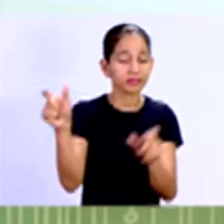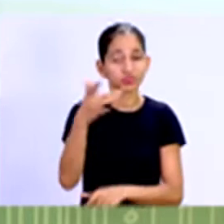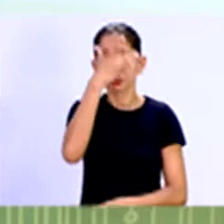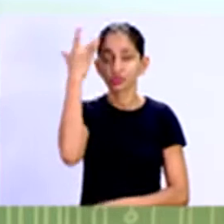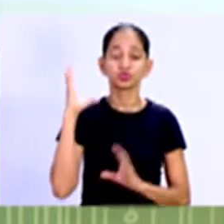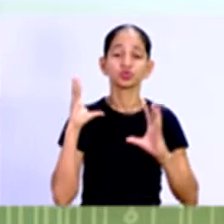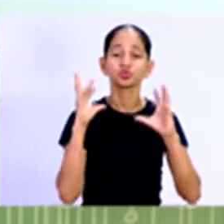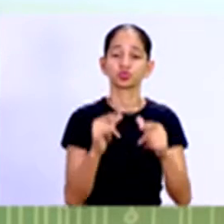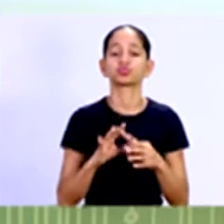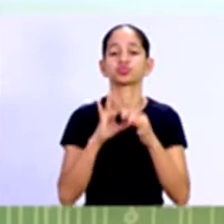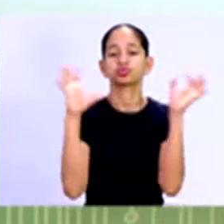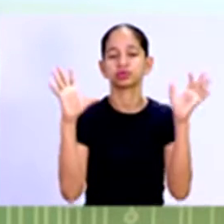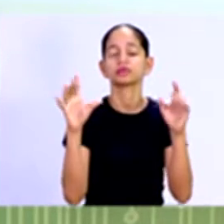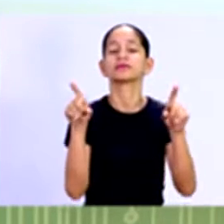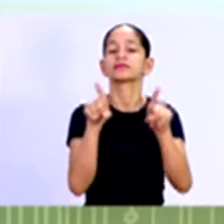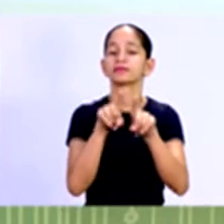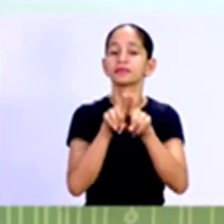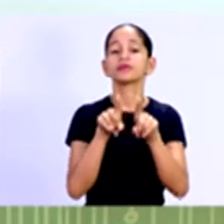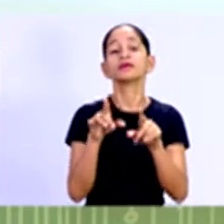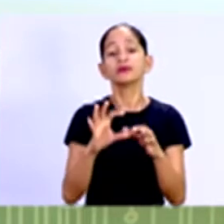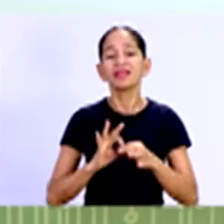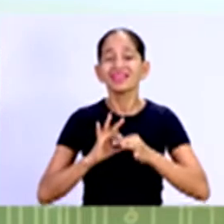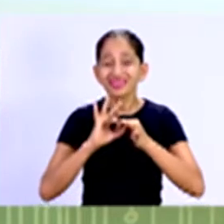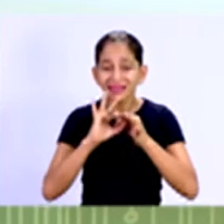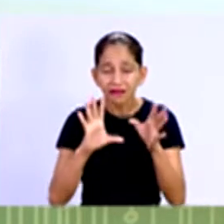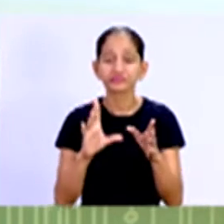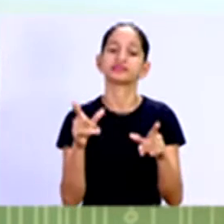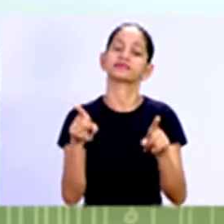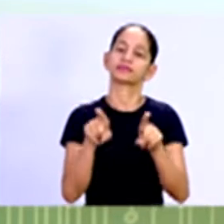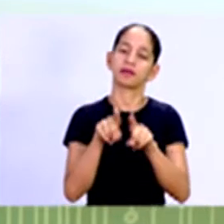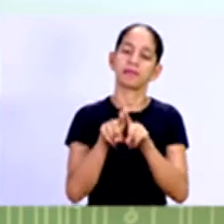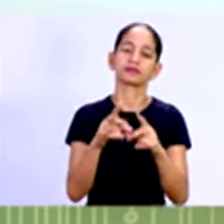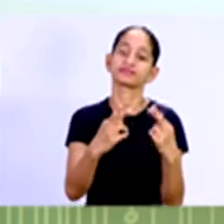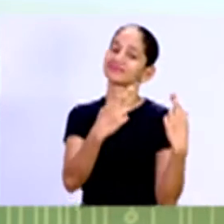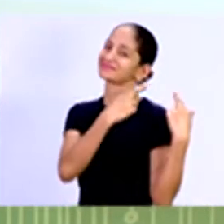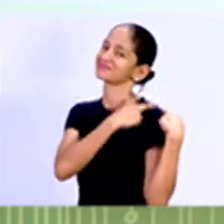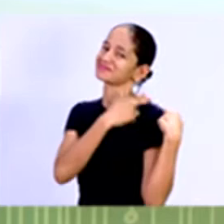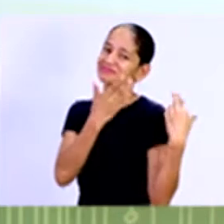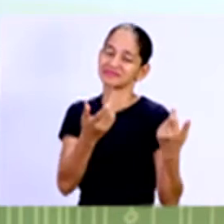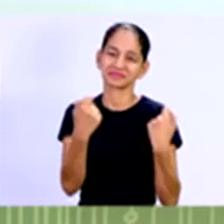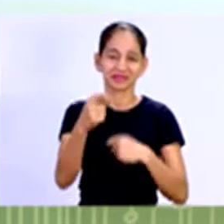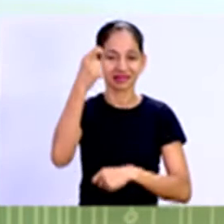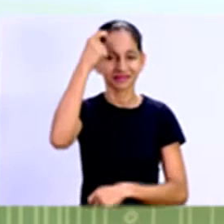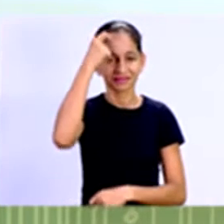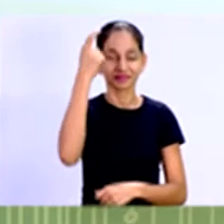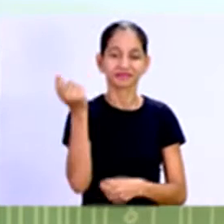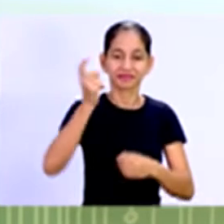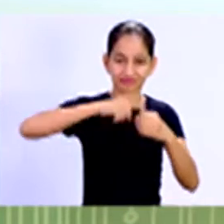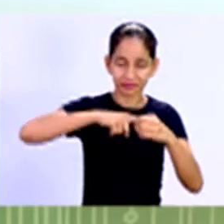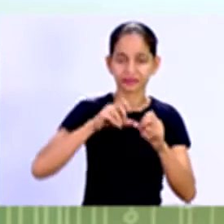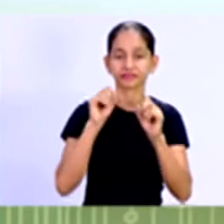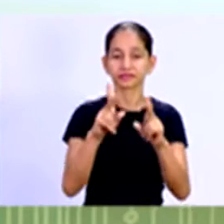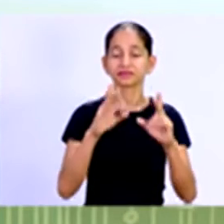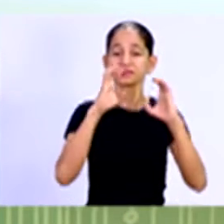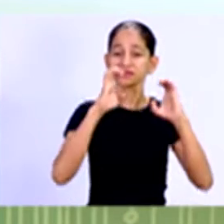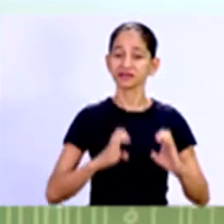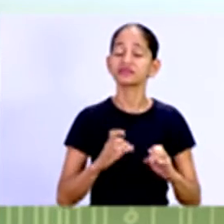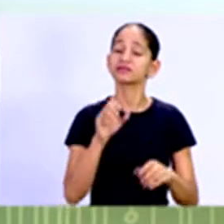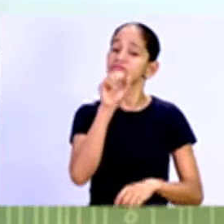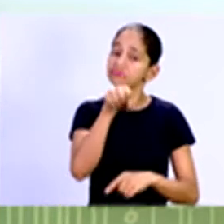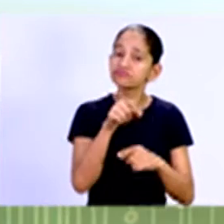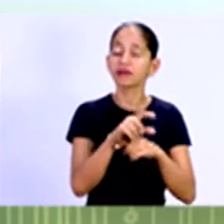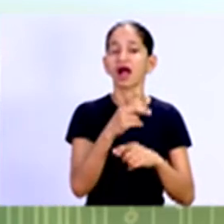né? E por sermos livres, nós somos também responsáveis pela nossa ação. Mas o sujeito ético é esse sujeito